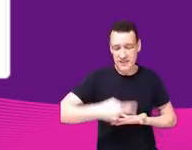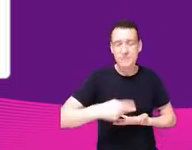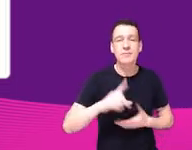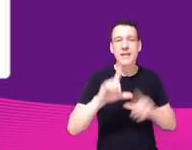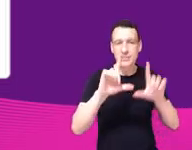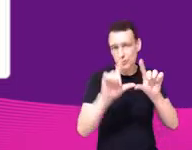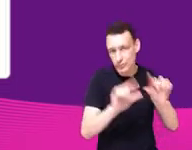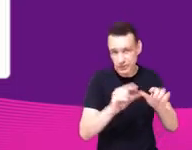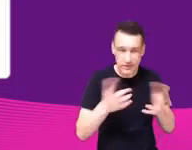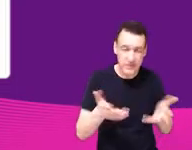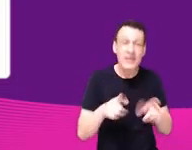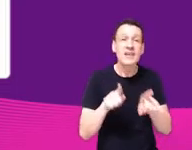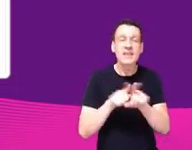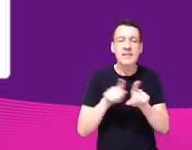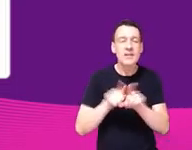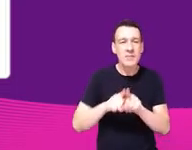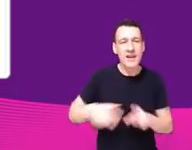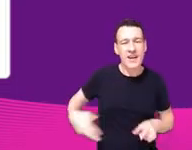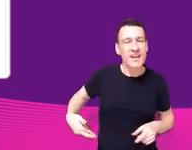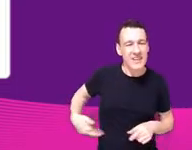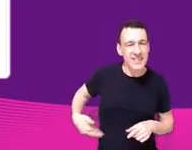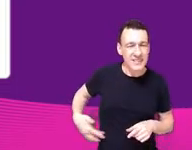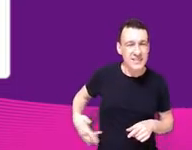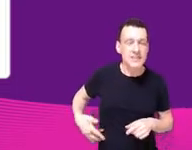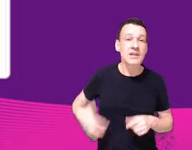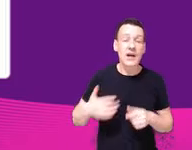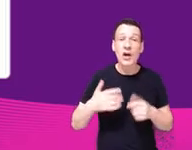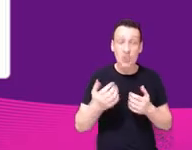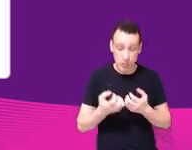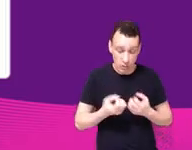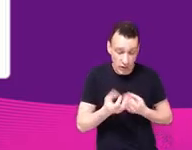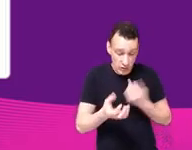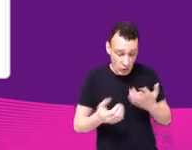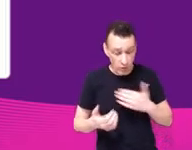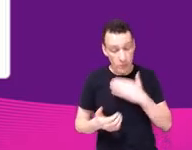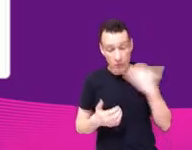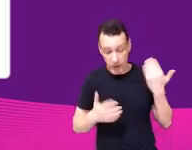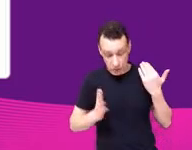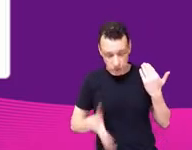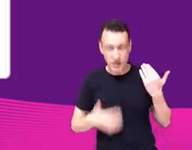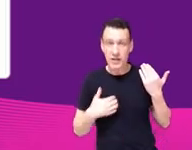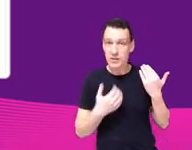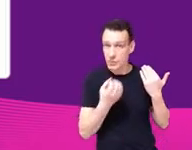renais com doadores falecidos, provavelmente o único país que não tenha sido